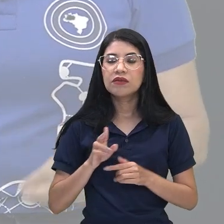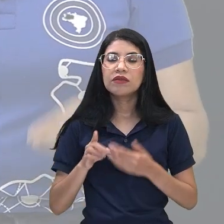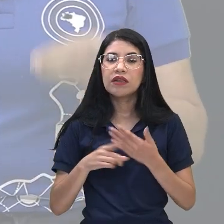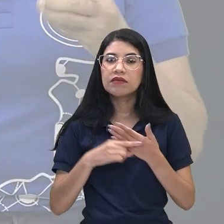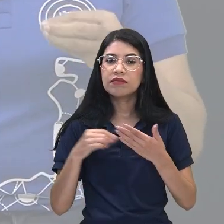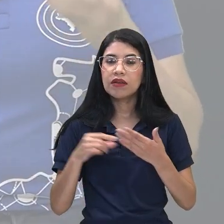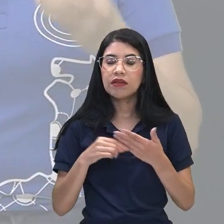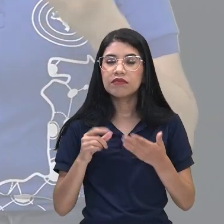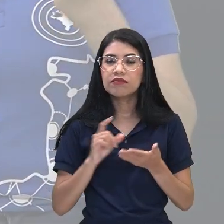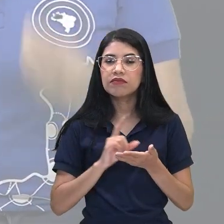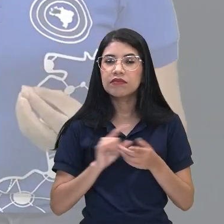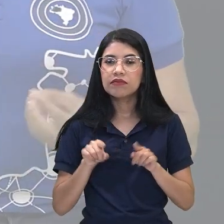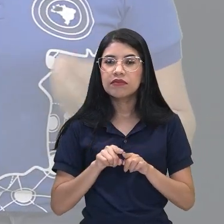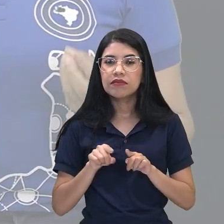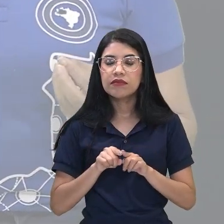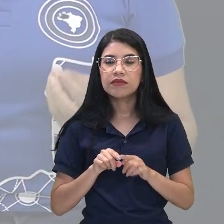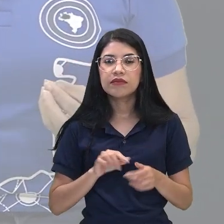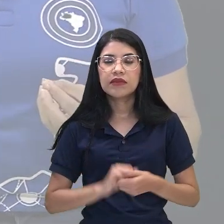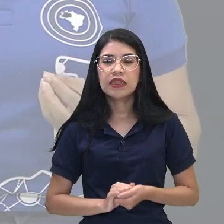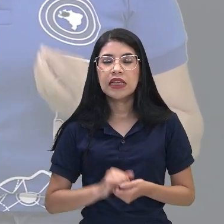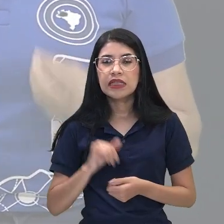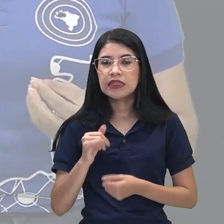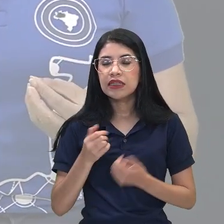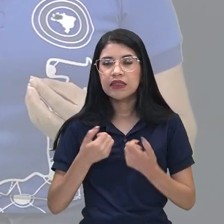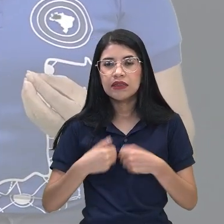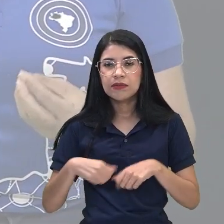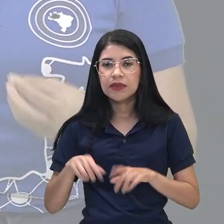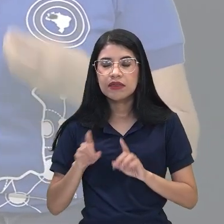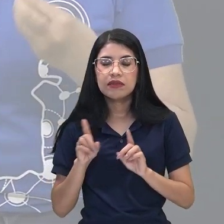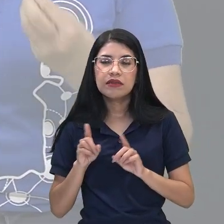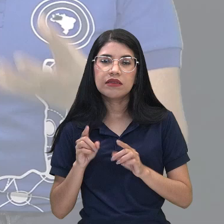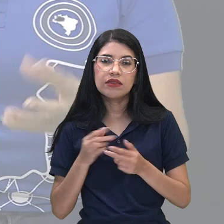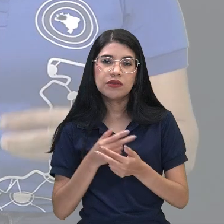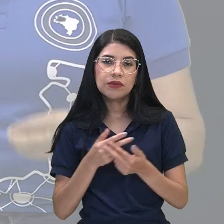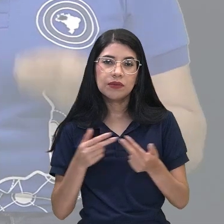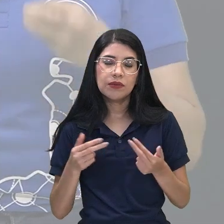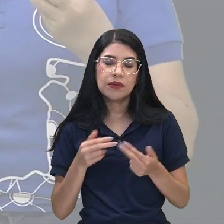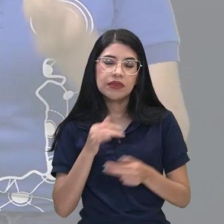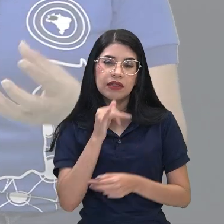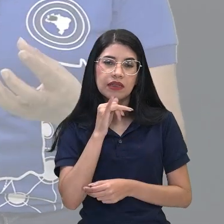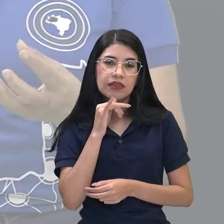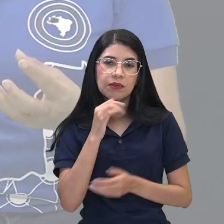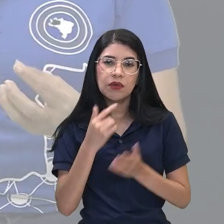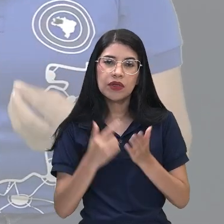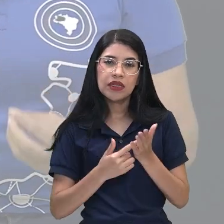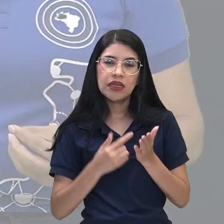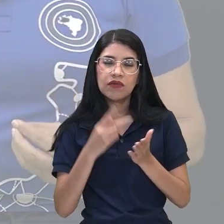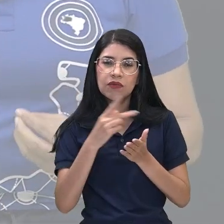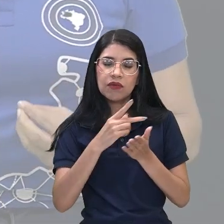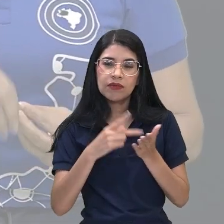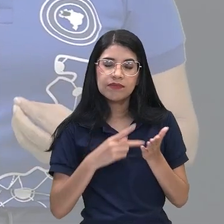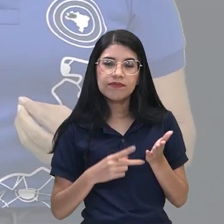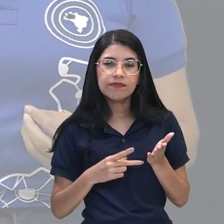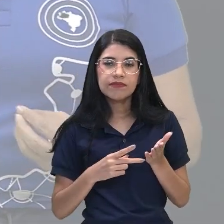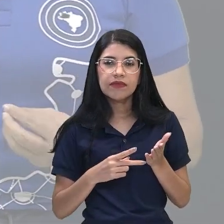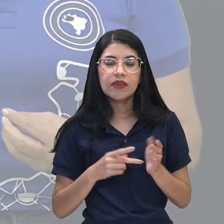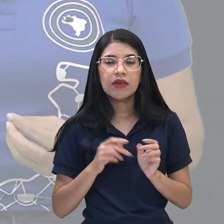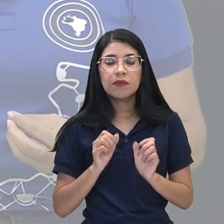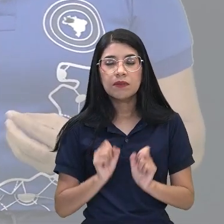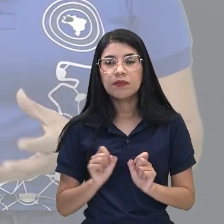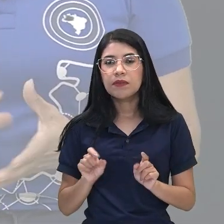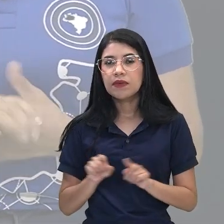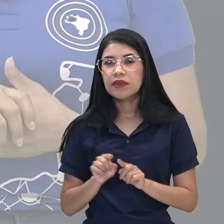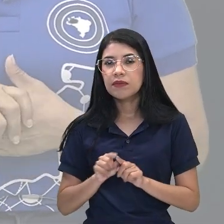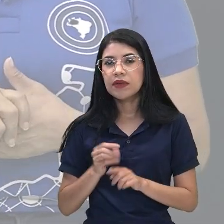isto não tem tanta necessidade assim, né, nessa minha obra, nesse poema, ou pode ser até